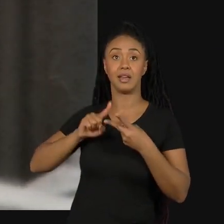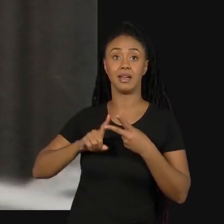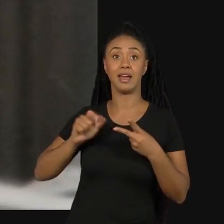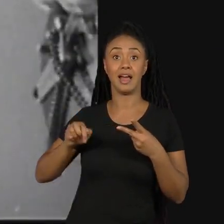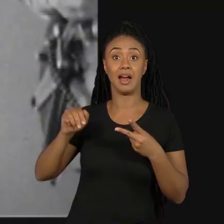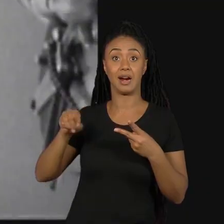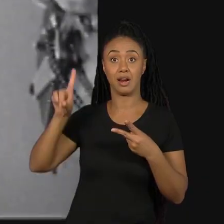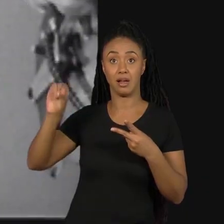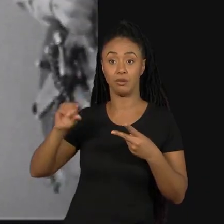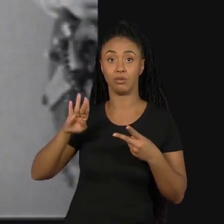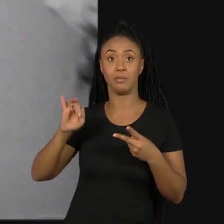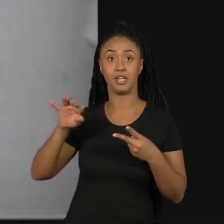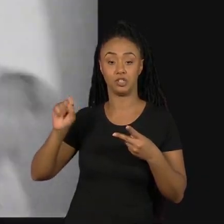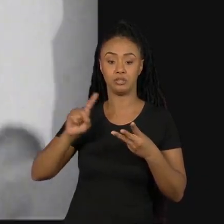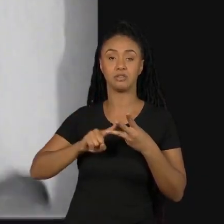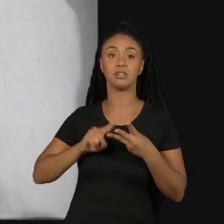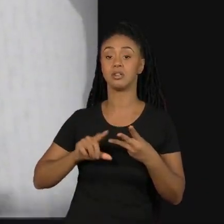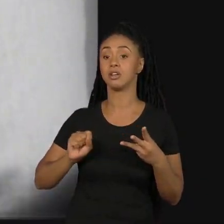e Sérgio Dias.